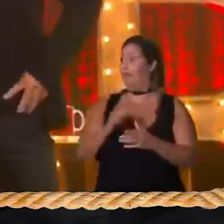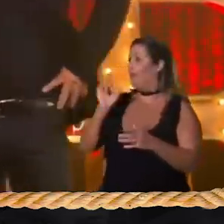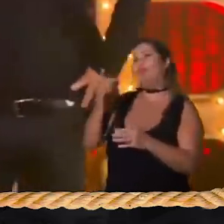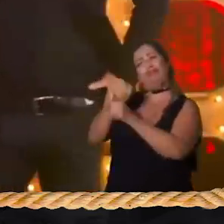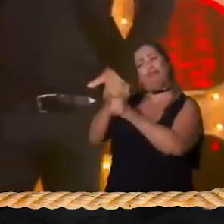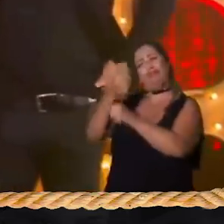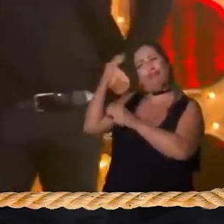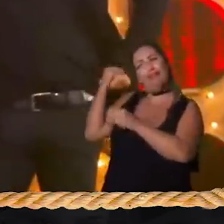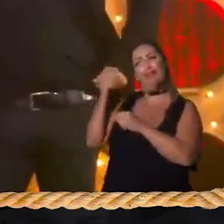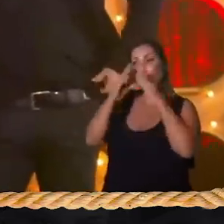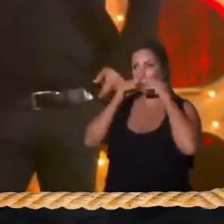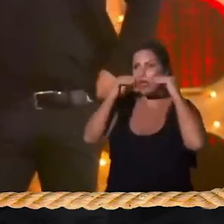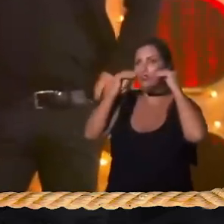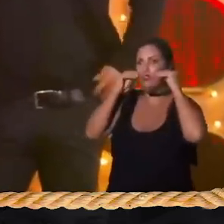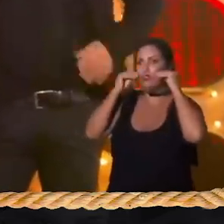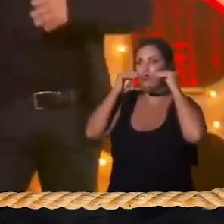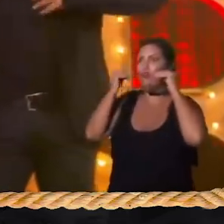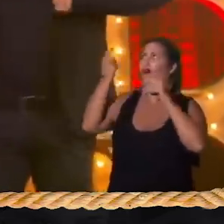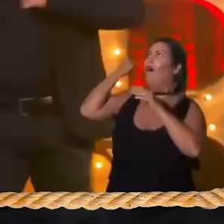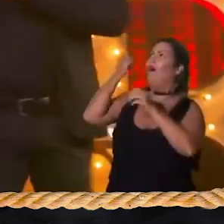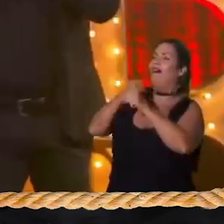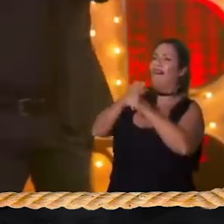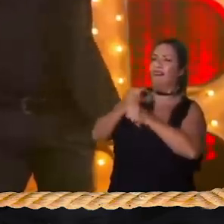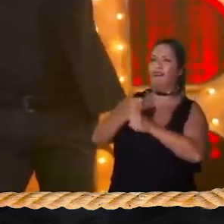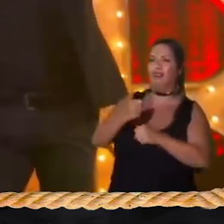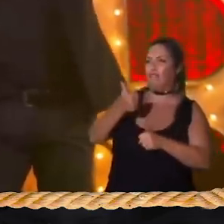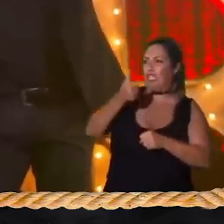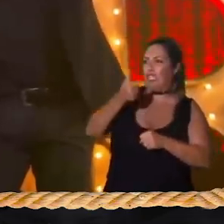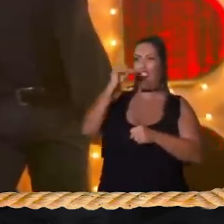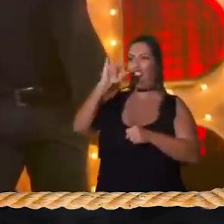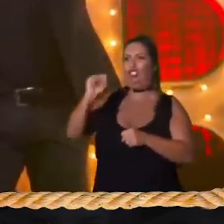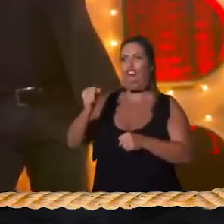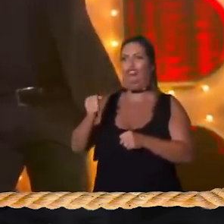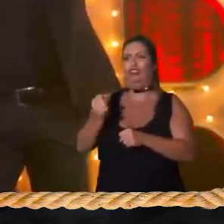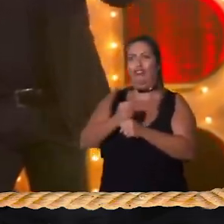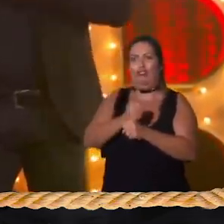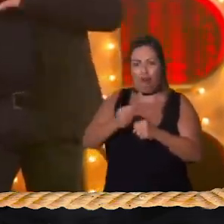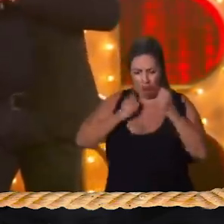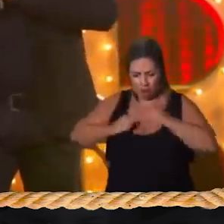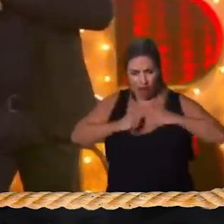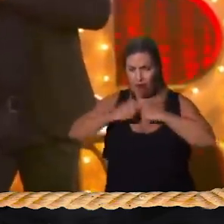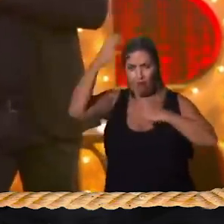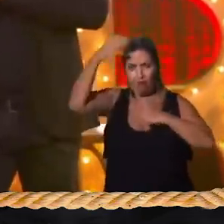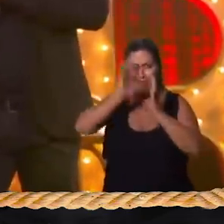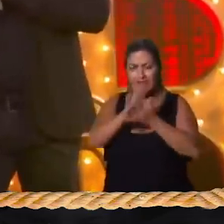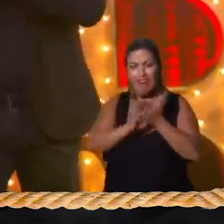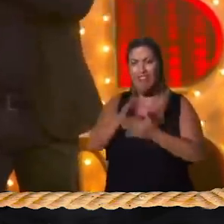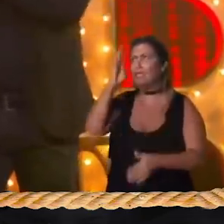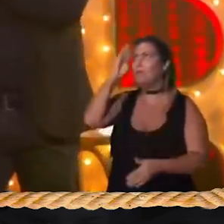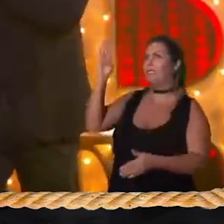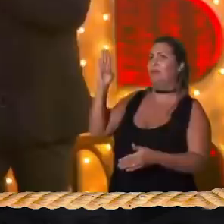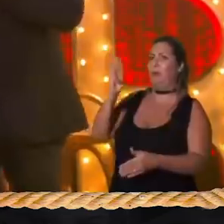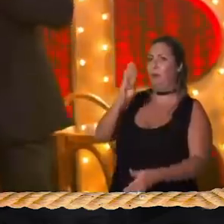tem muitos anos, o Ratinho é um cara sujo, ele não toma banho, fica 3 dias sem tomar banho. Lá no SBT, uma reclamação geral, a pessoa que trabalha lá, principalmente